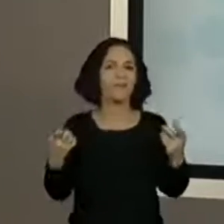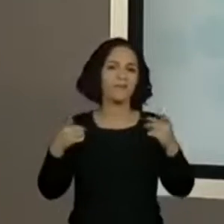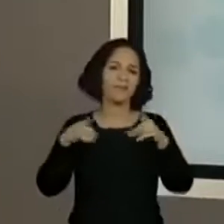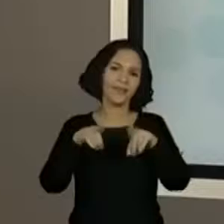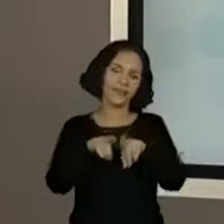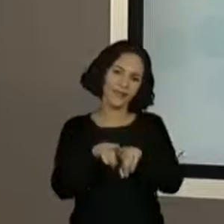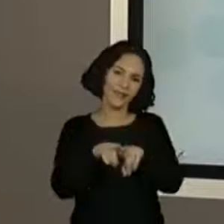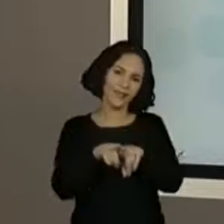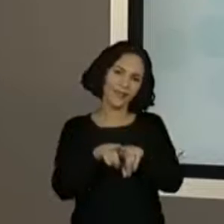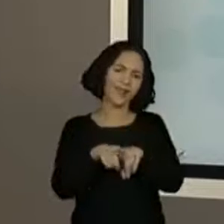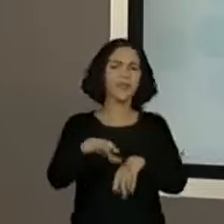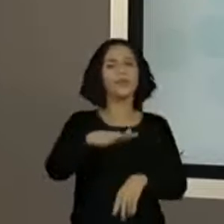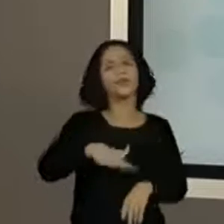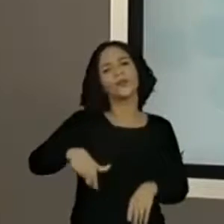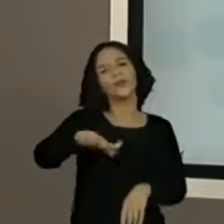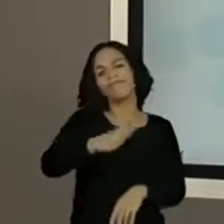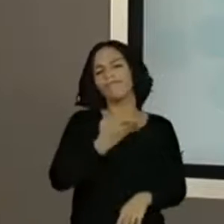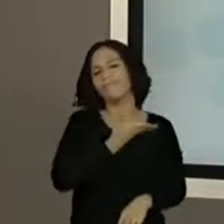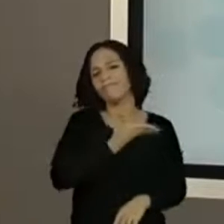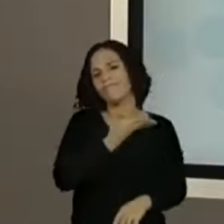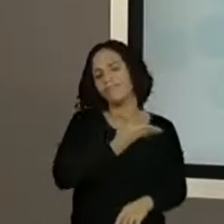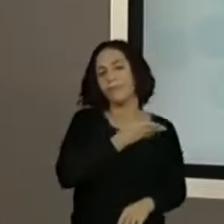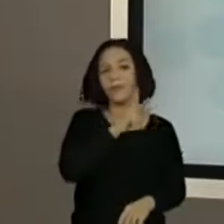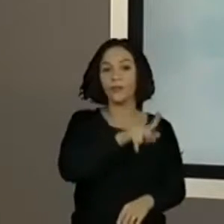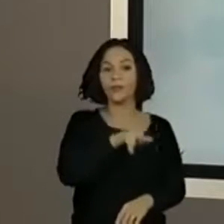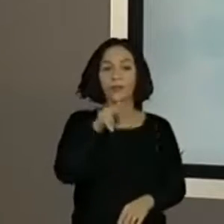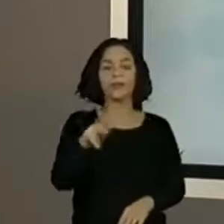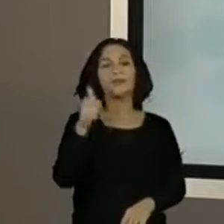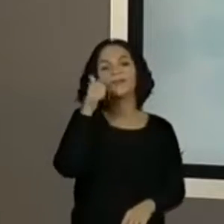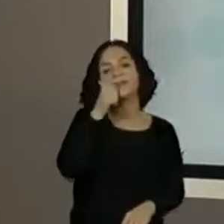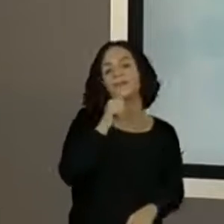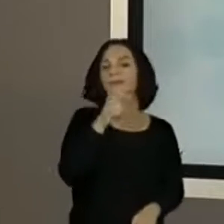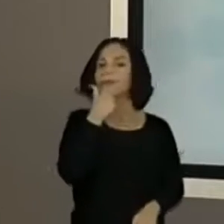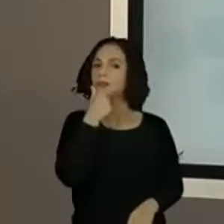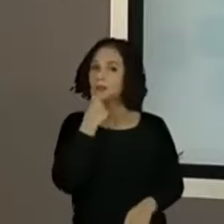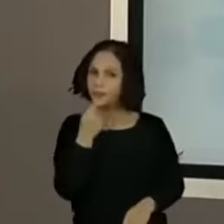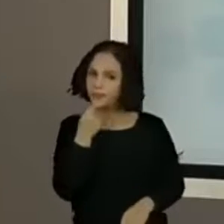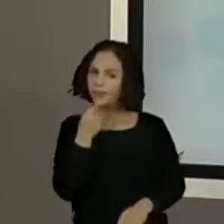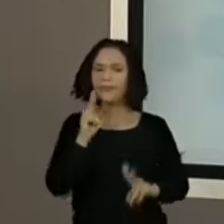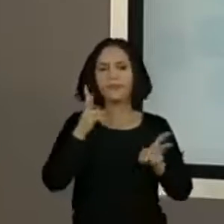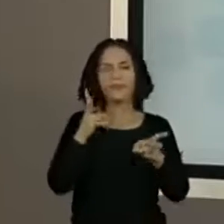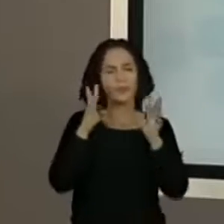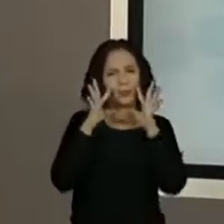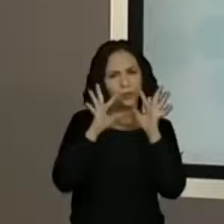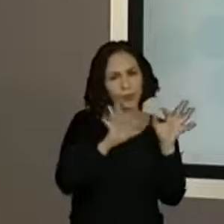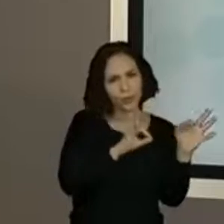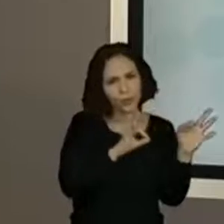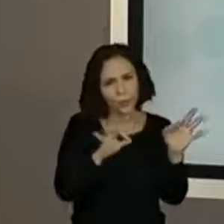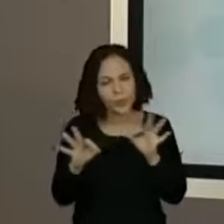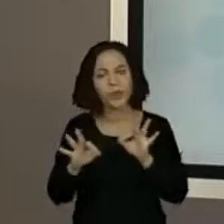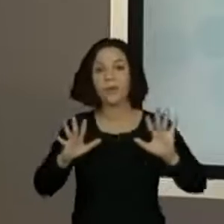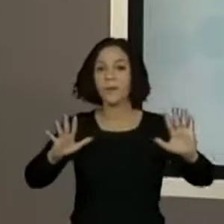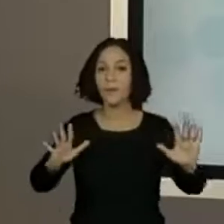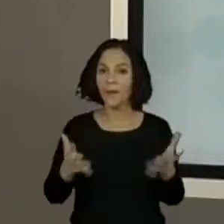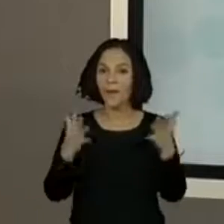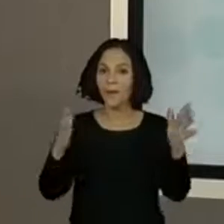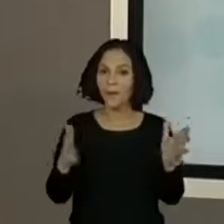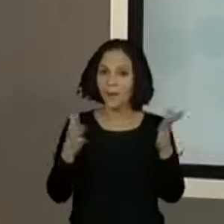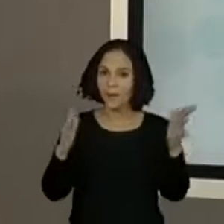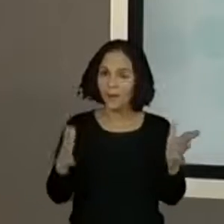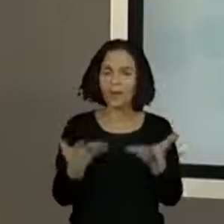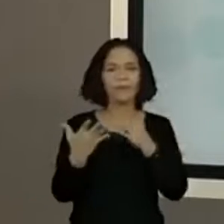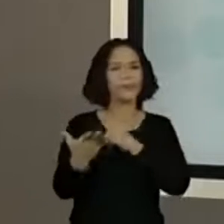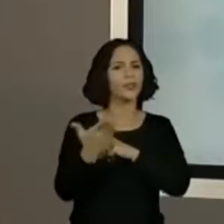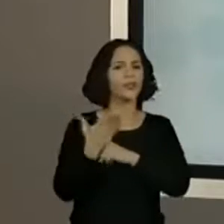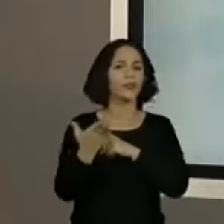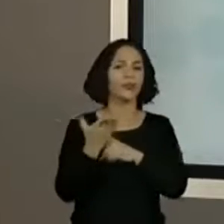de todos os nossos colegas, professores e professoras, que nos acompanham, nos incentivam, nos